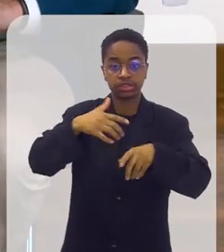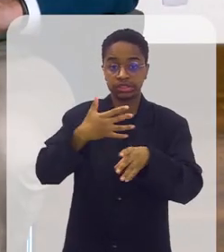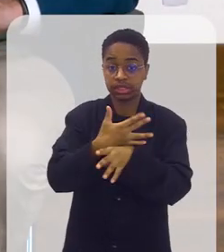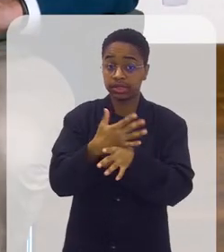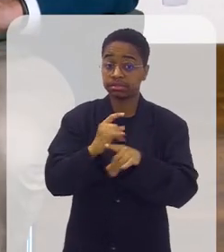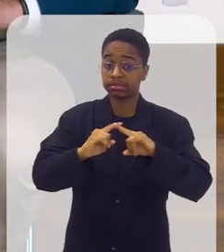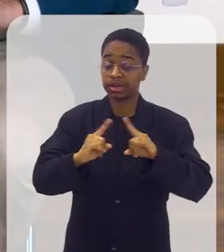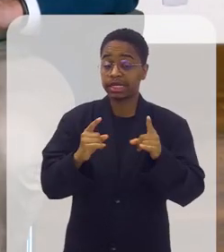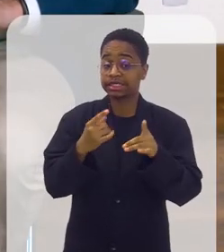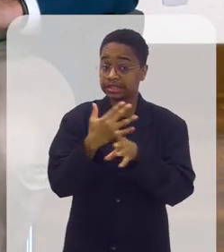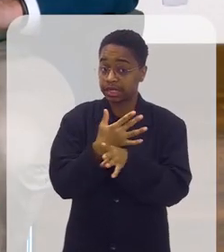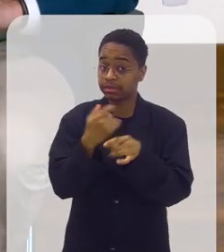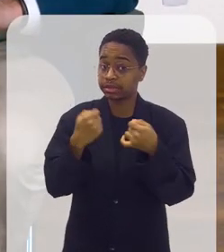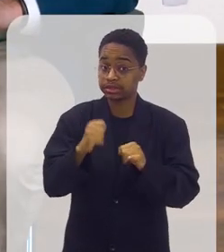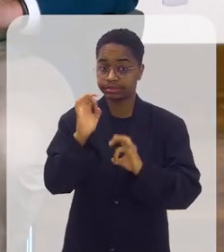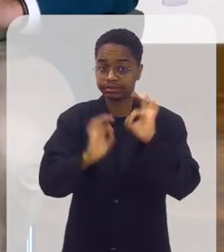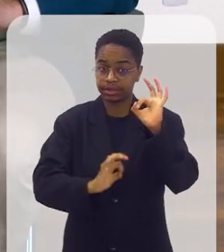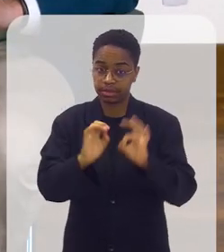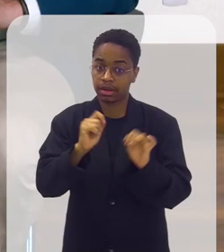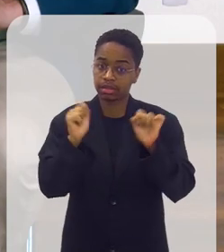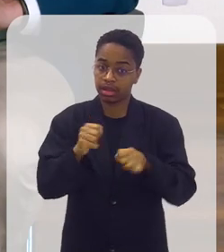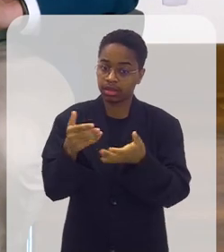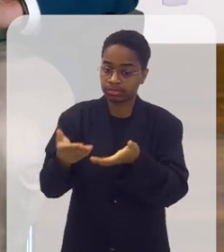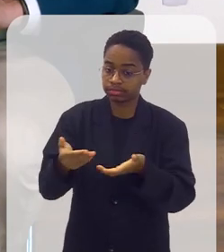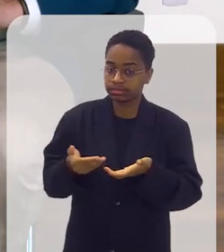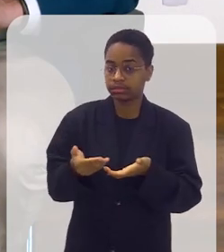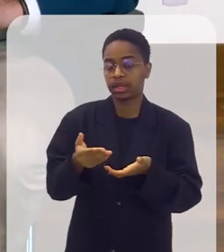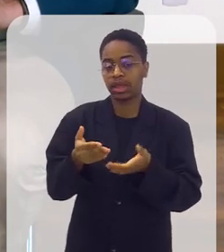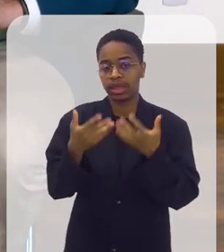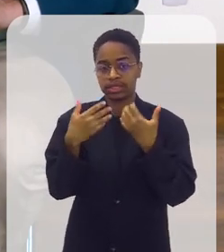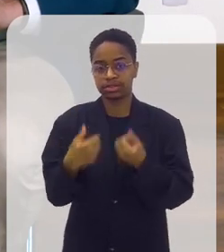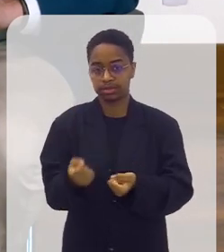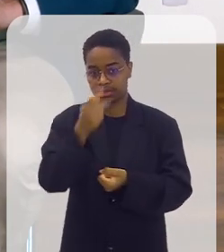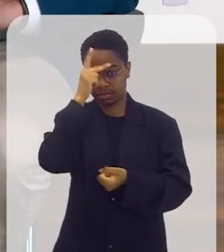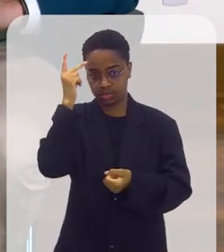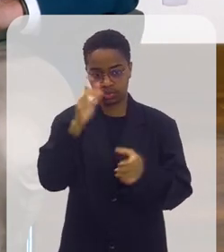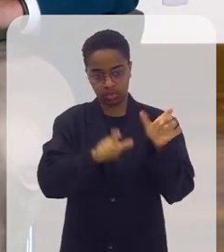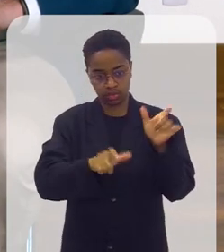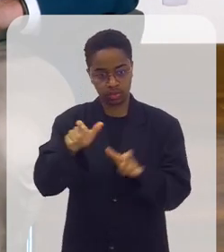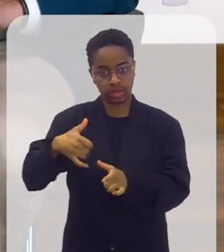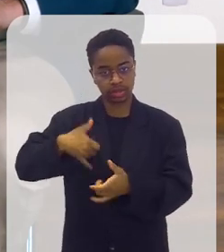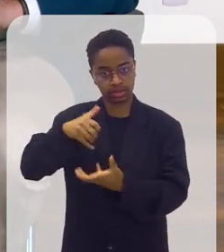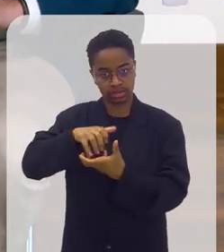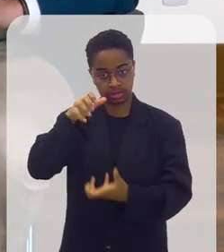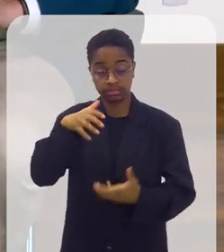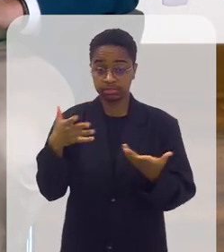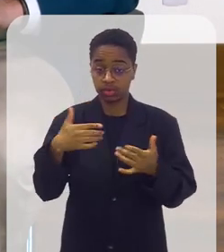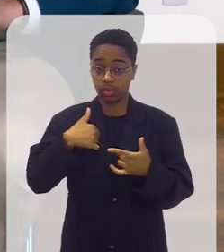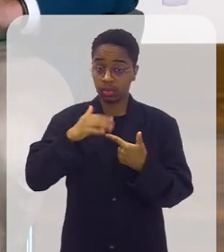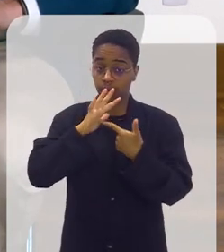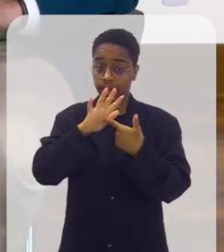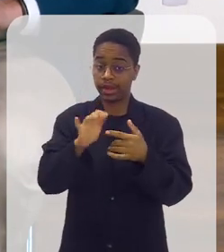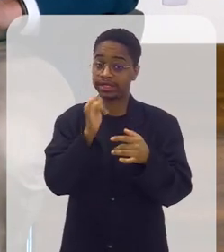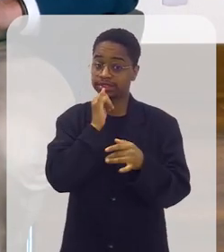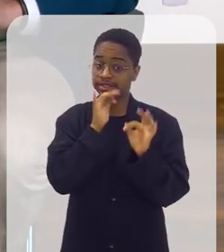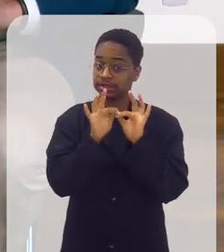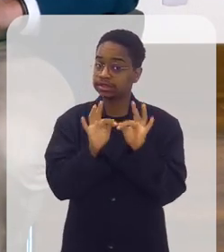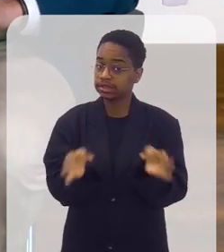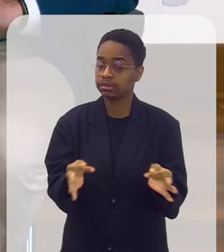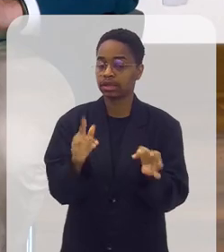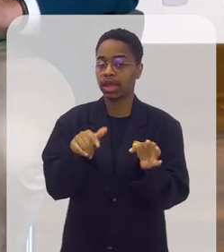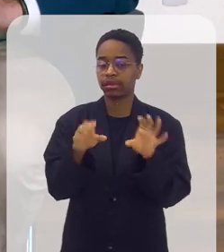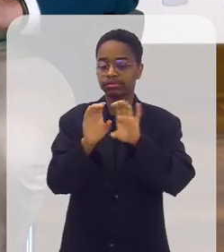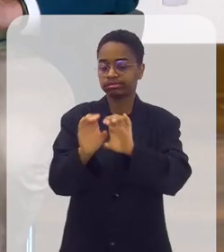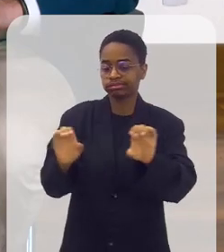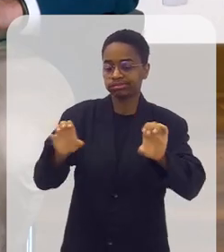esses municípios e os municípios precisam estar preparados para recebê-lo. Então, eu trago aqui um exemplo simples, que é de uma